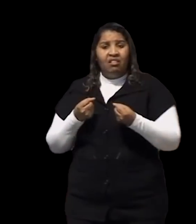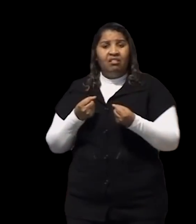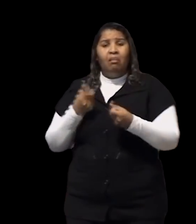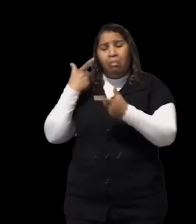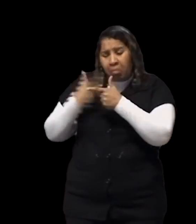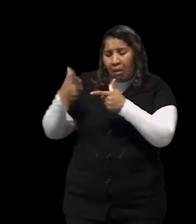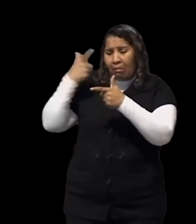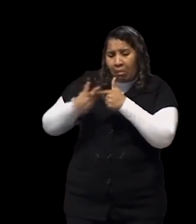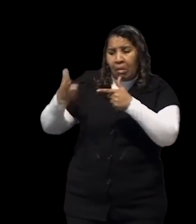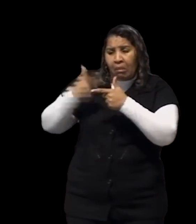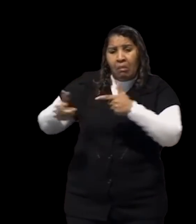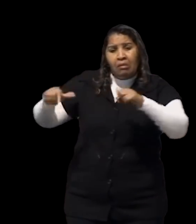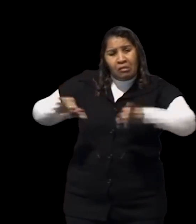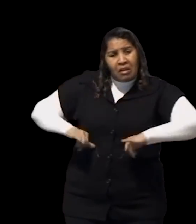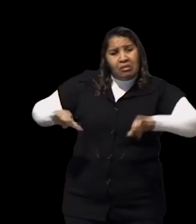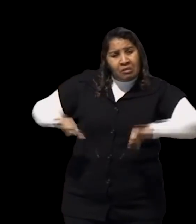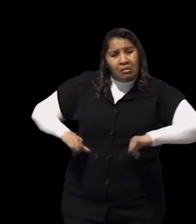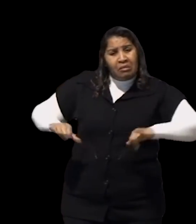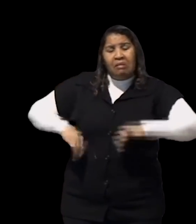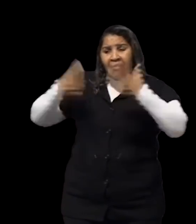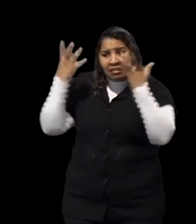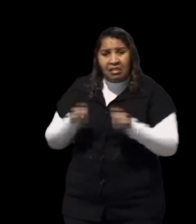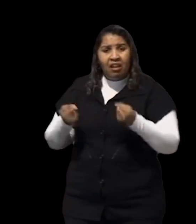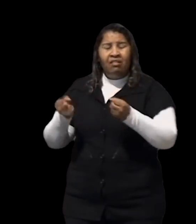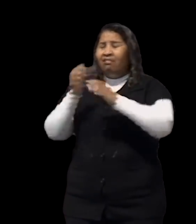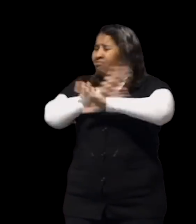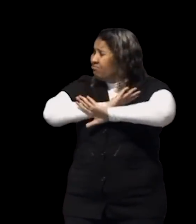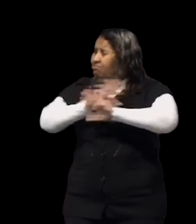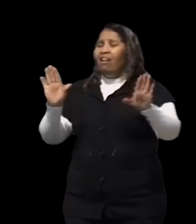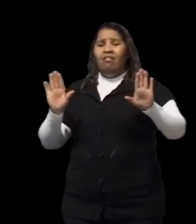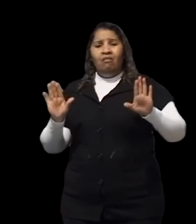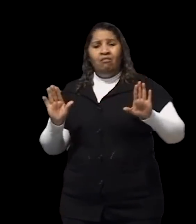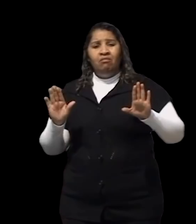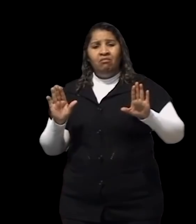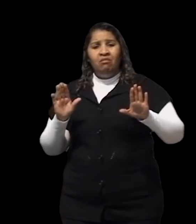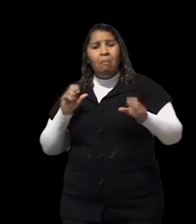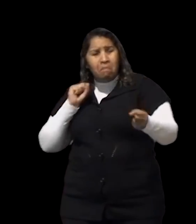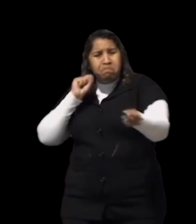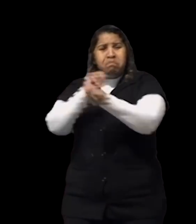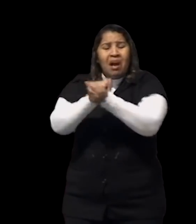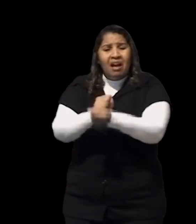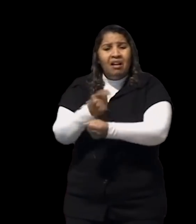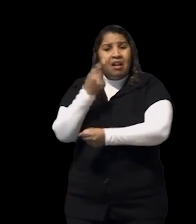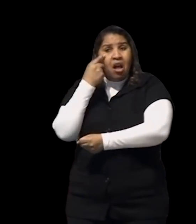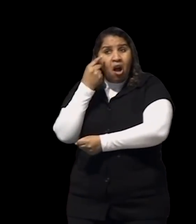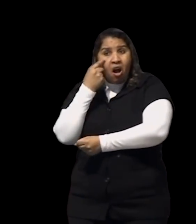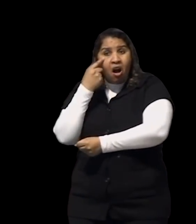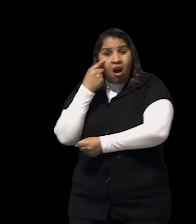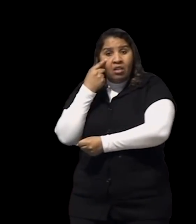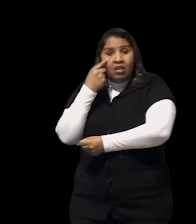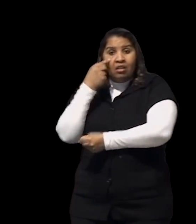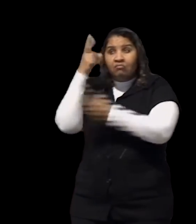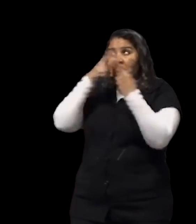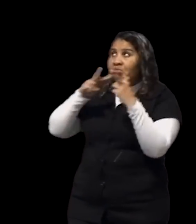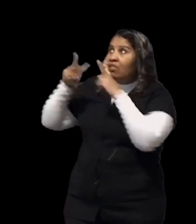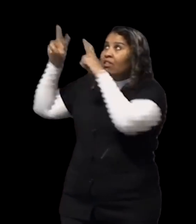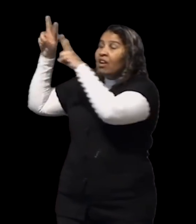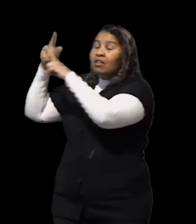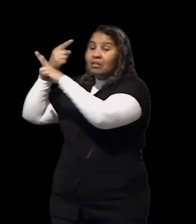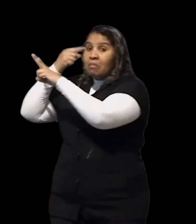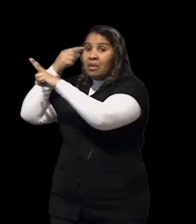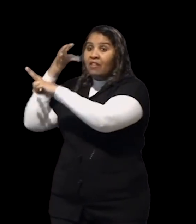pandemia um tempo de ameaça mas você deve parar de olhar para hoje e pensar no amanhã e